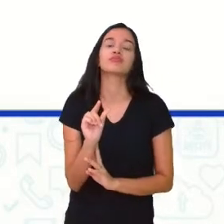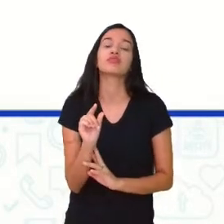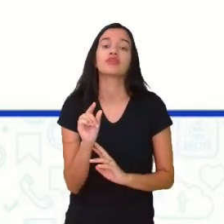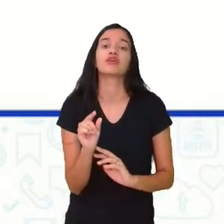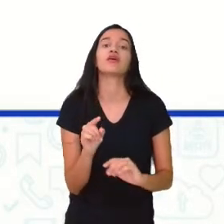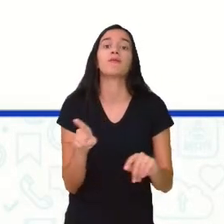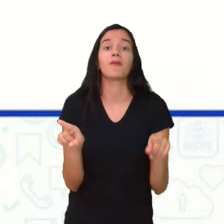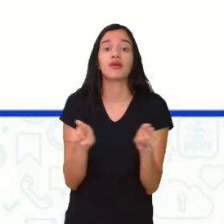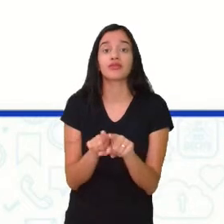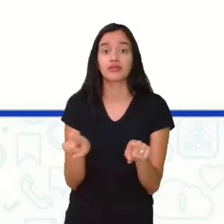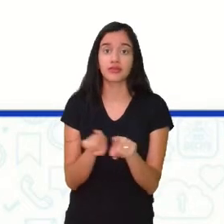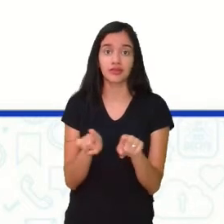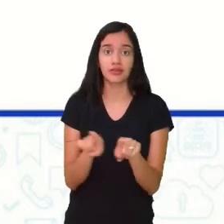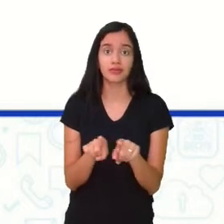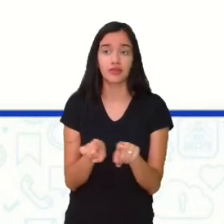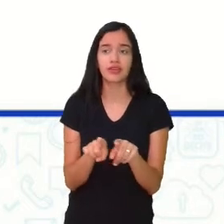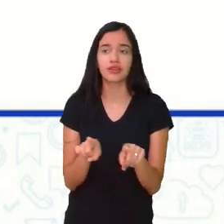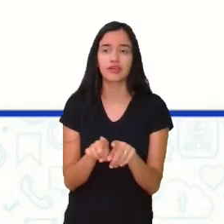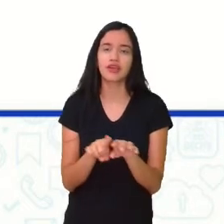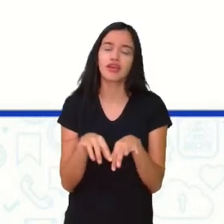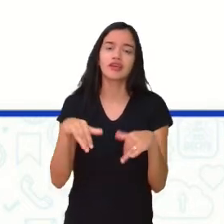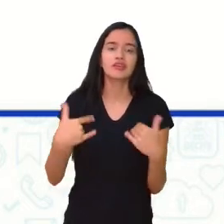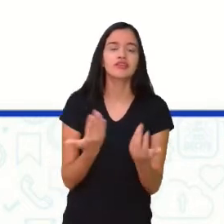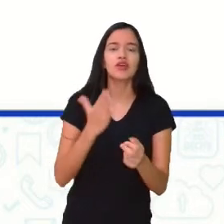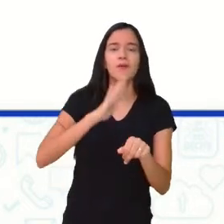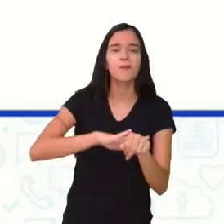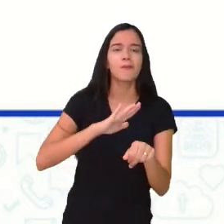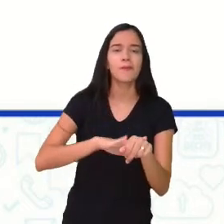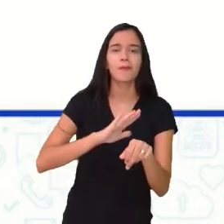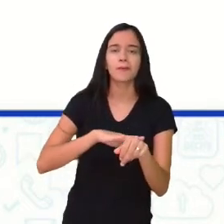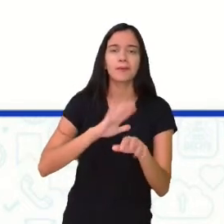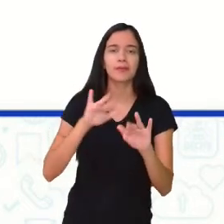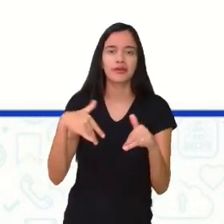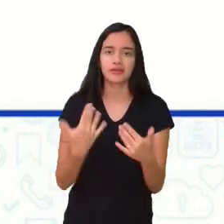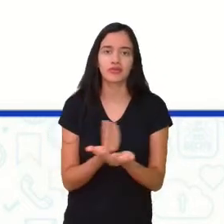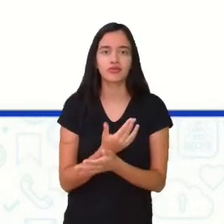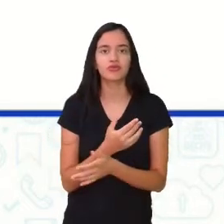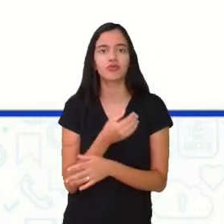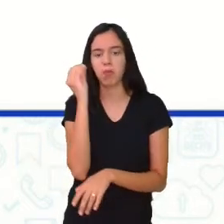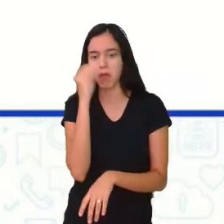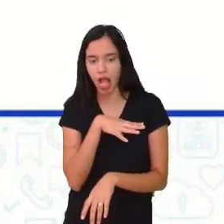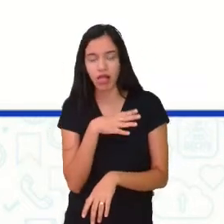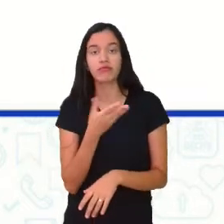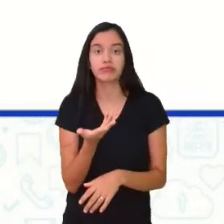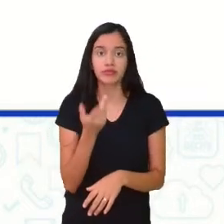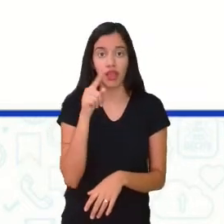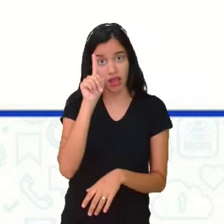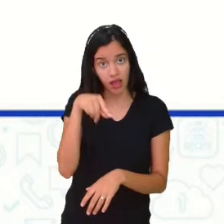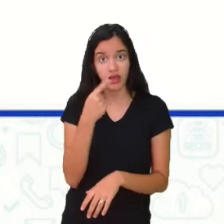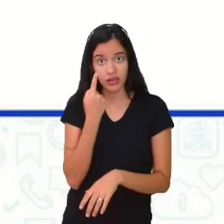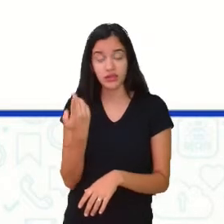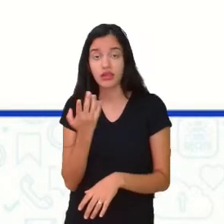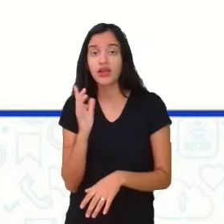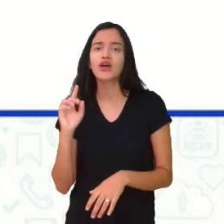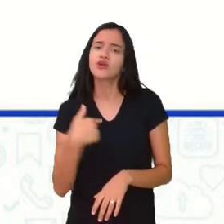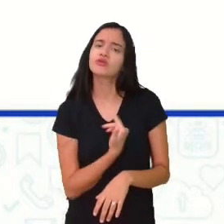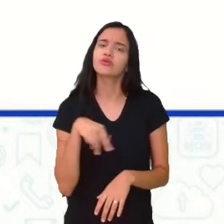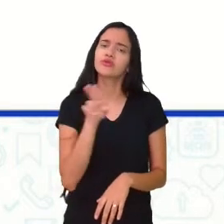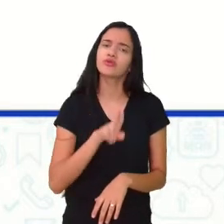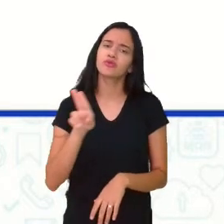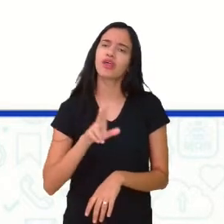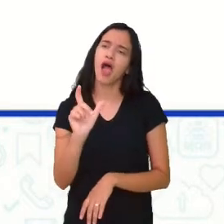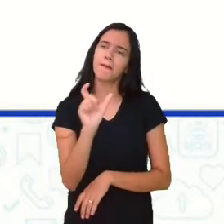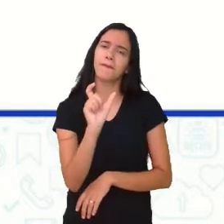que predominam gracejos, situações ridículas, etc. Então, a farsa é isso. A gente ainda usa muito